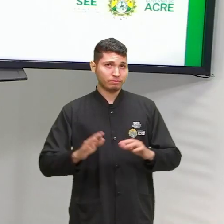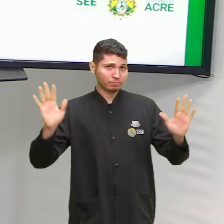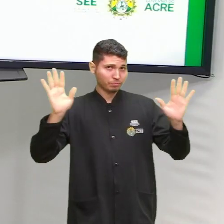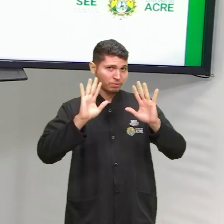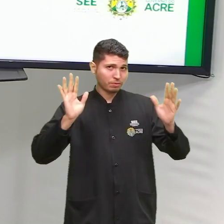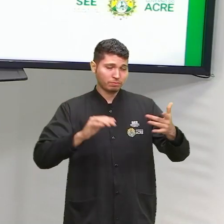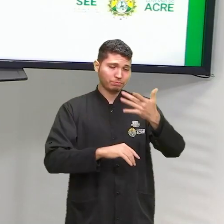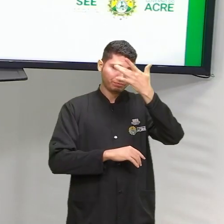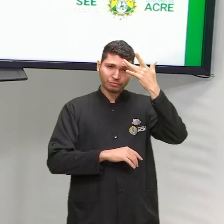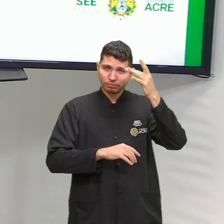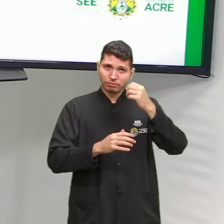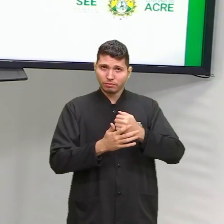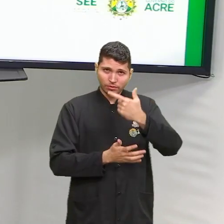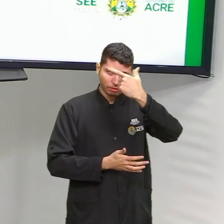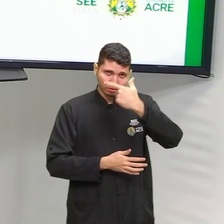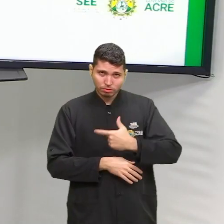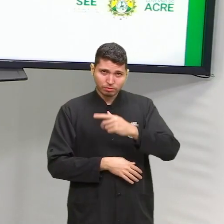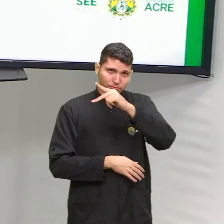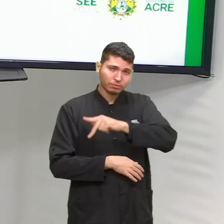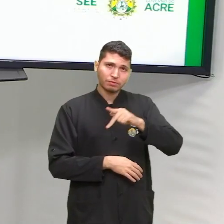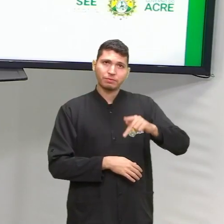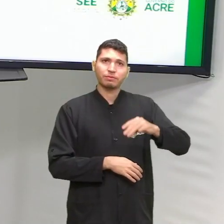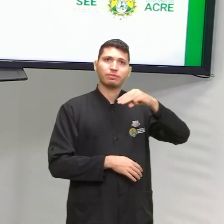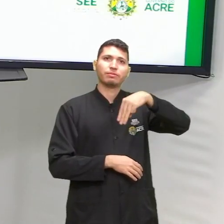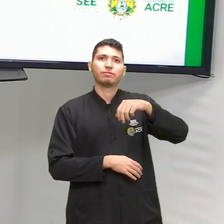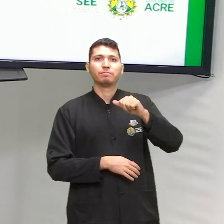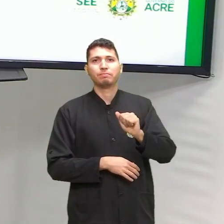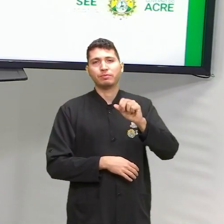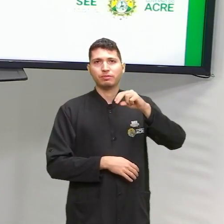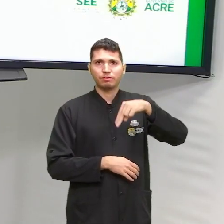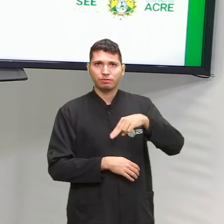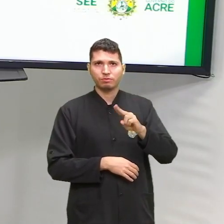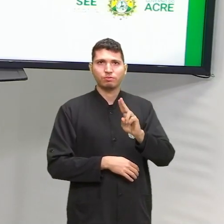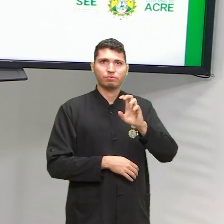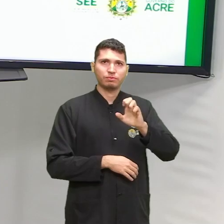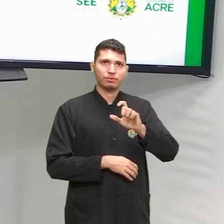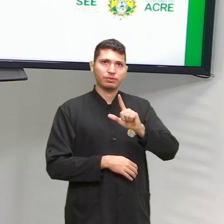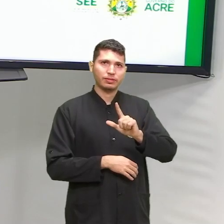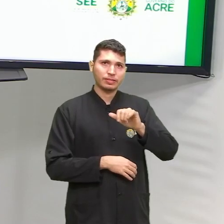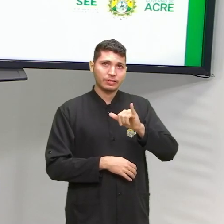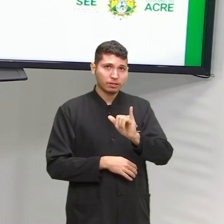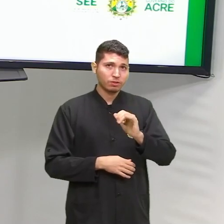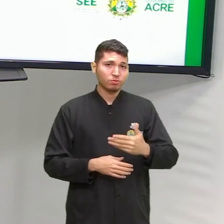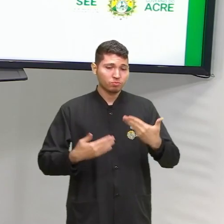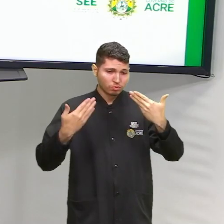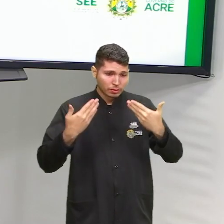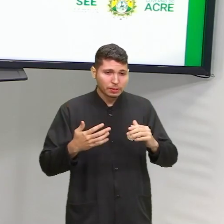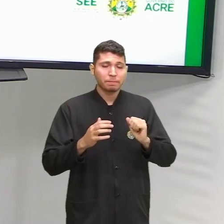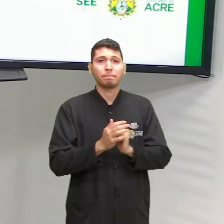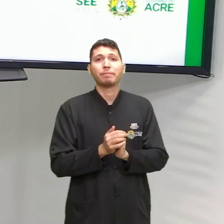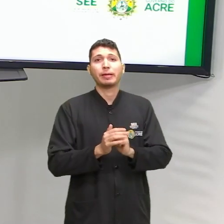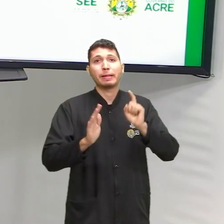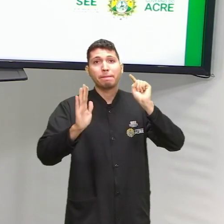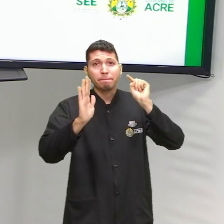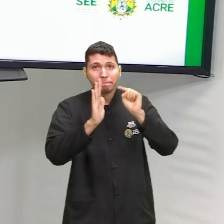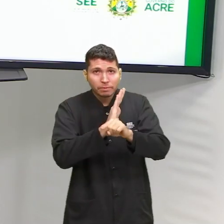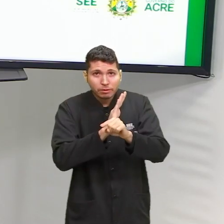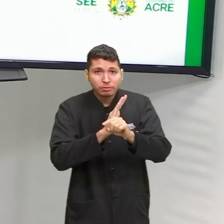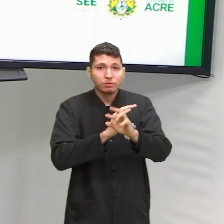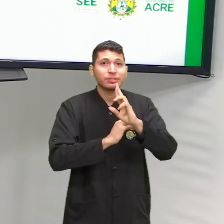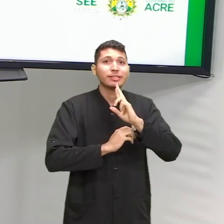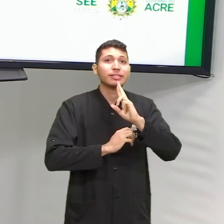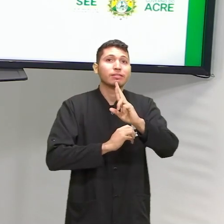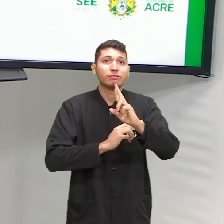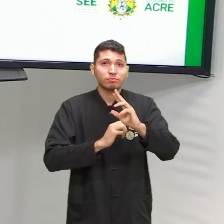Olá pessoal, eu sou a professora Manuele Costa, sou professora de História do Pré-ENEM Legal e estou aqui hoje para fazer resolução de questões sobre a escravidão no